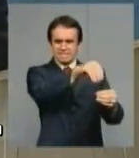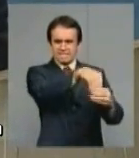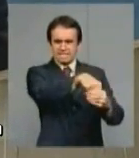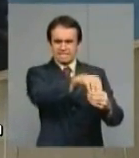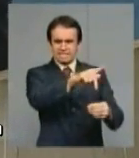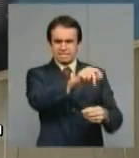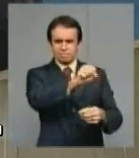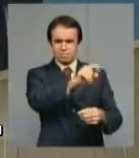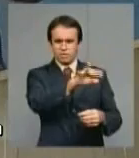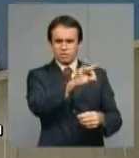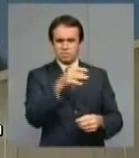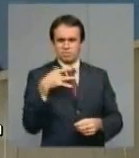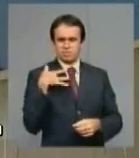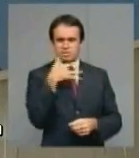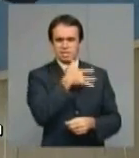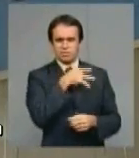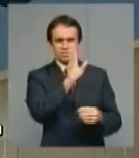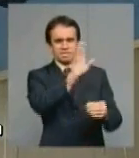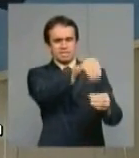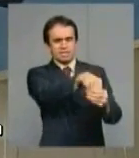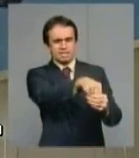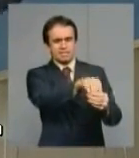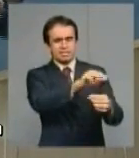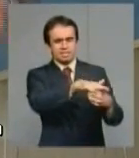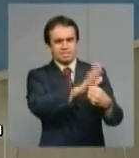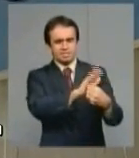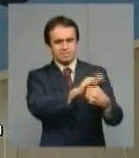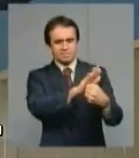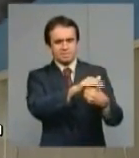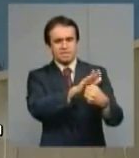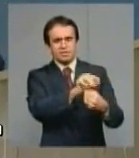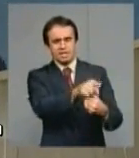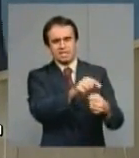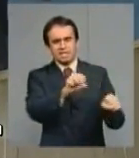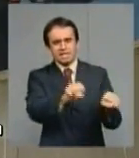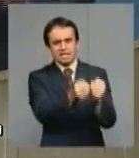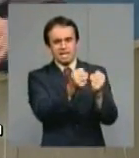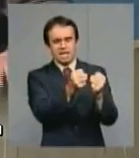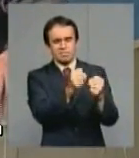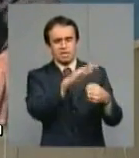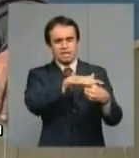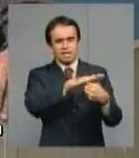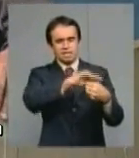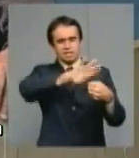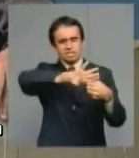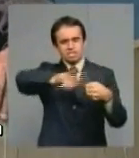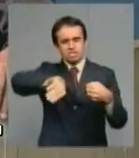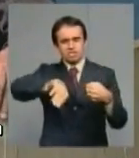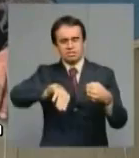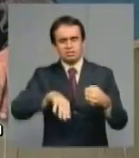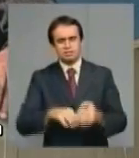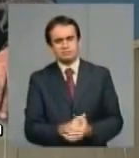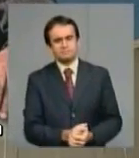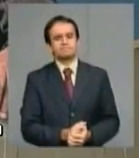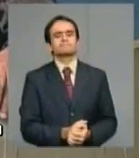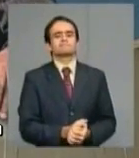O aparelho sanitário do posto de saúde quebrado e até a tampa, não sabe?